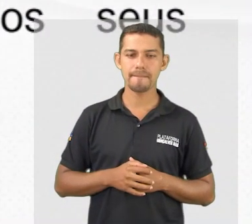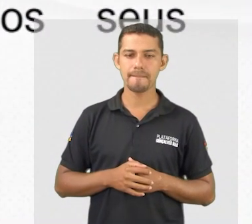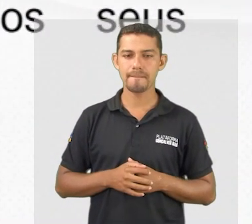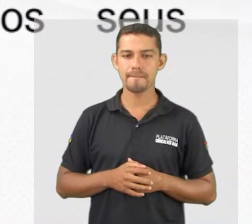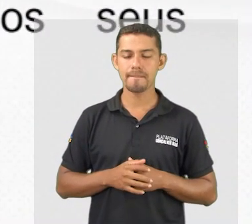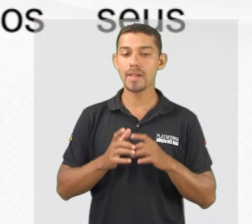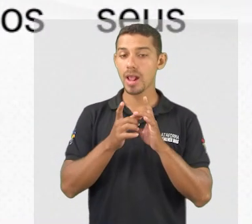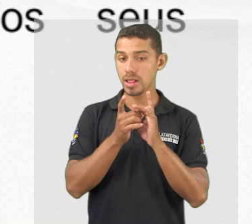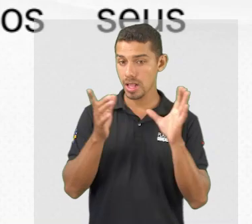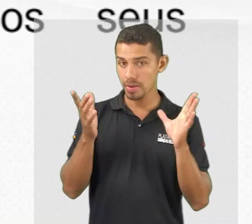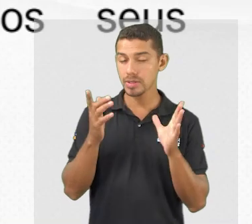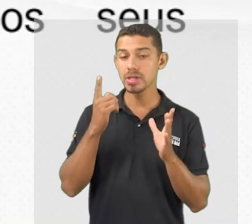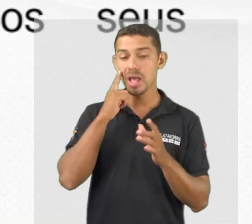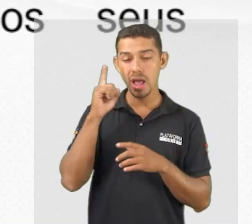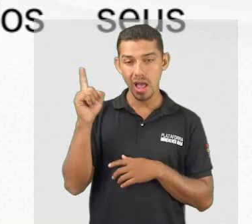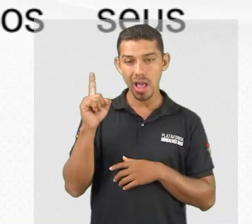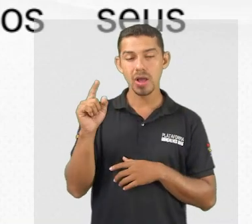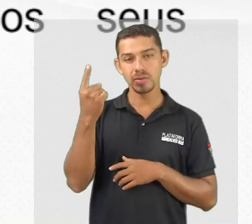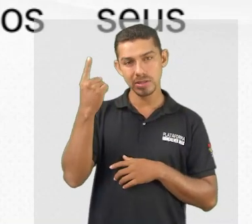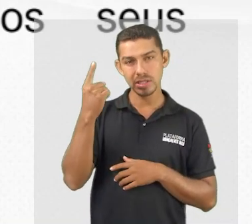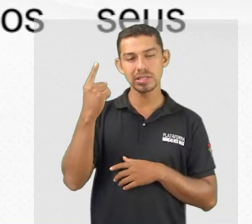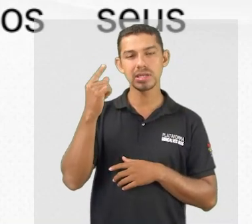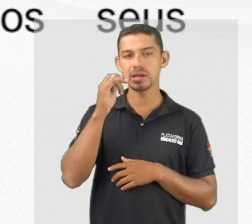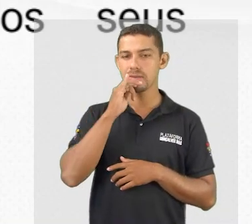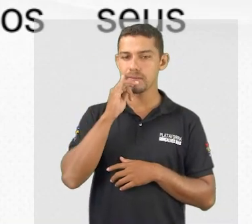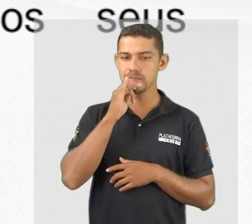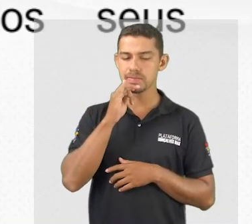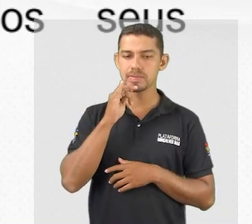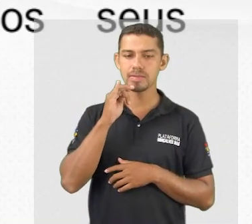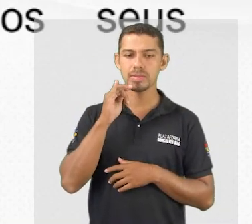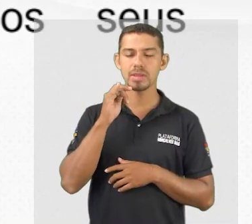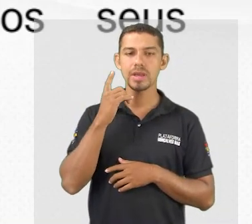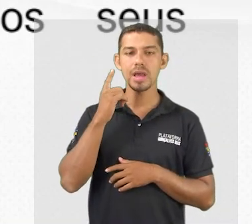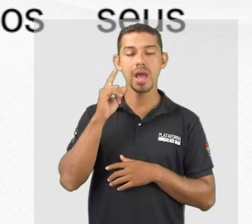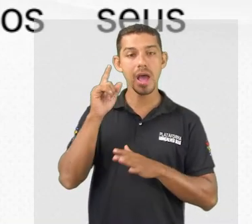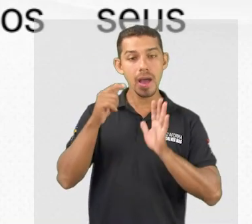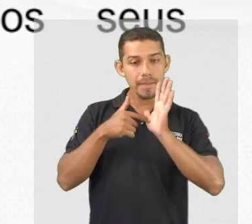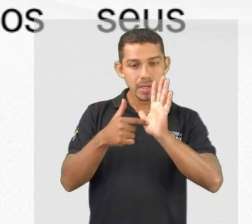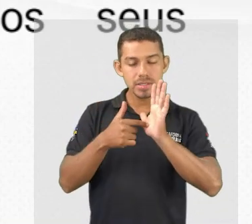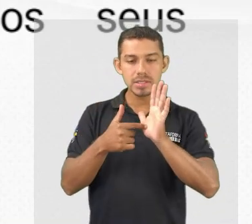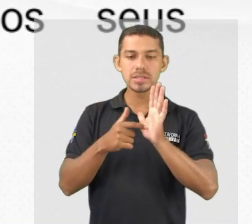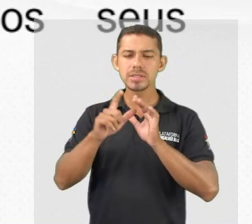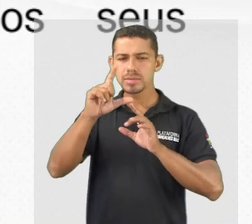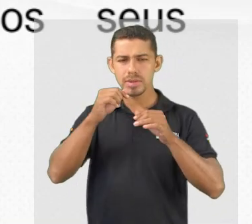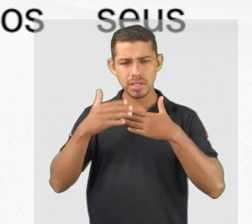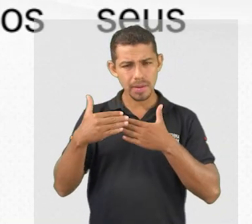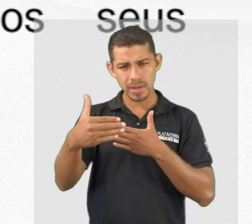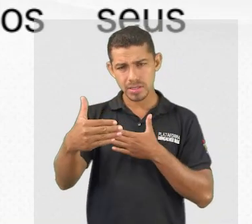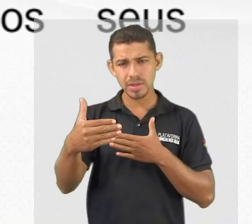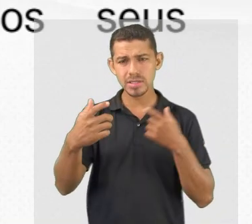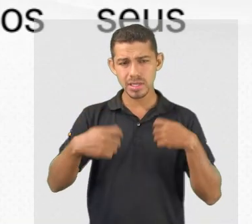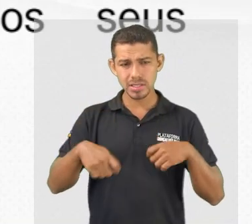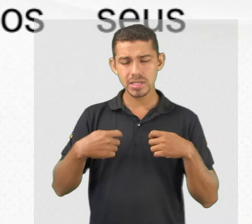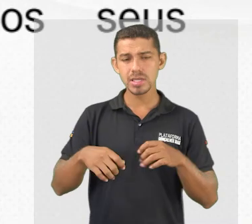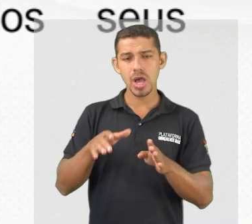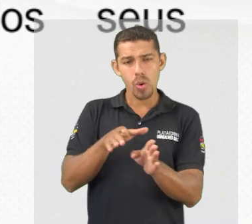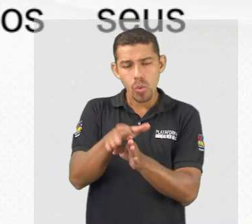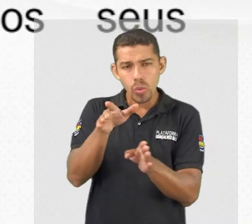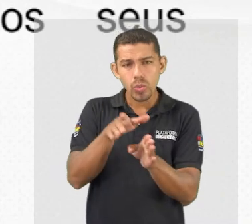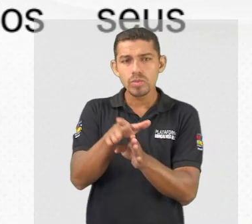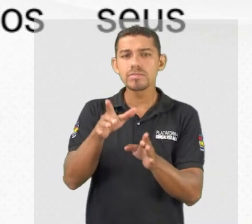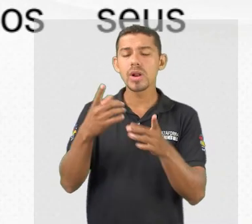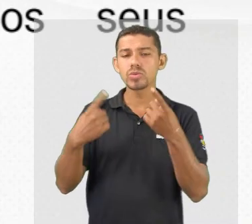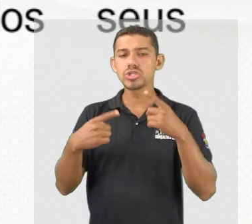A democracia deliberativa, que é uma dessas alternativas à democracia representativa, sugere que a participação deve ser orientada